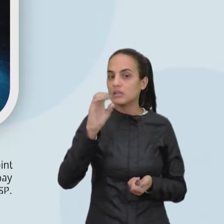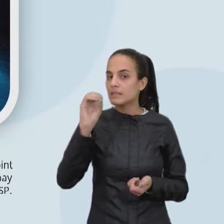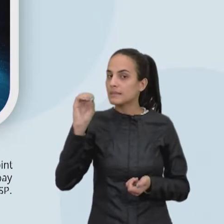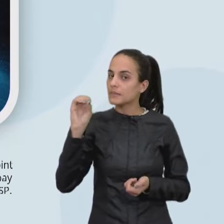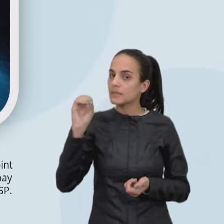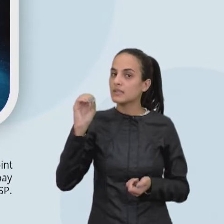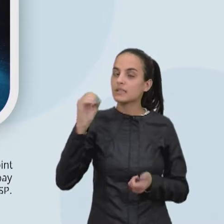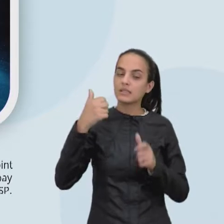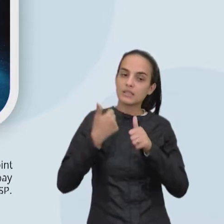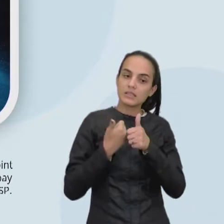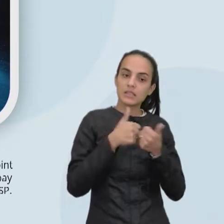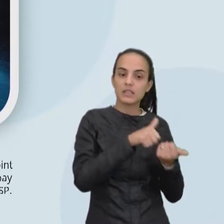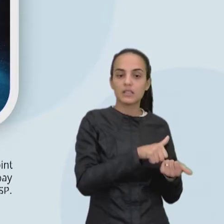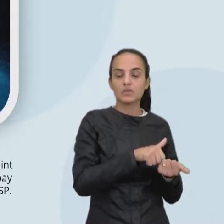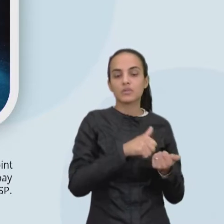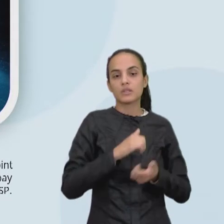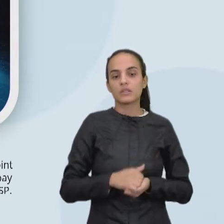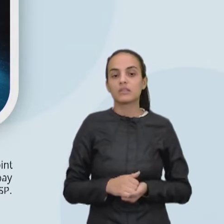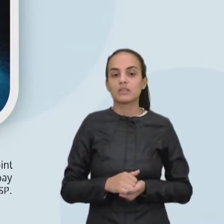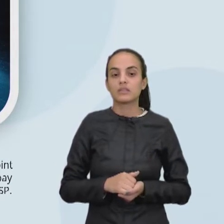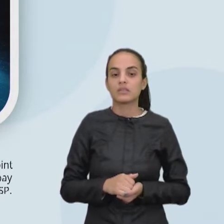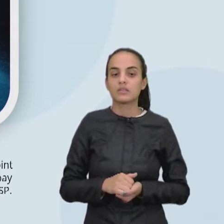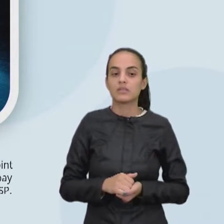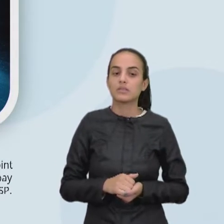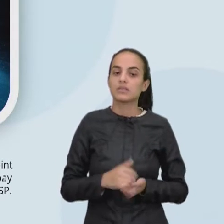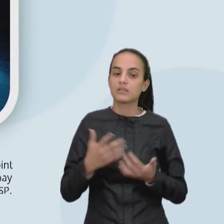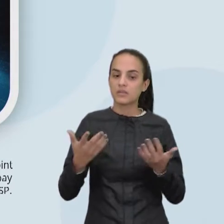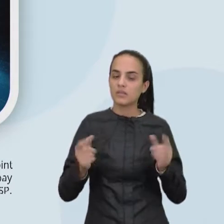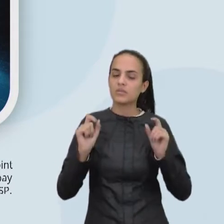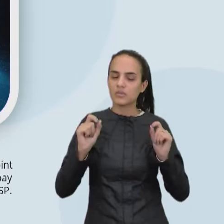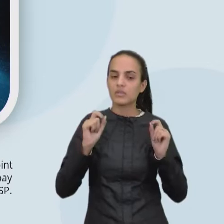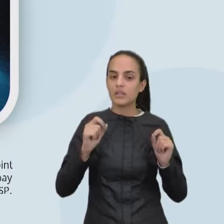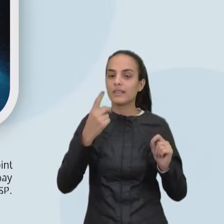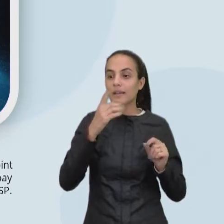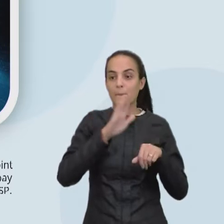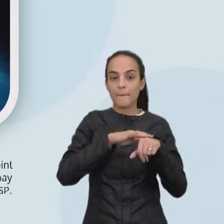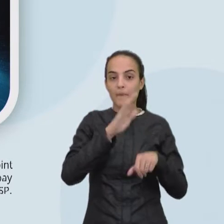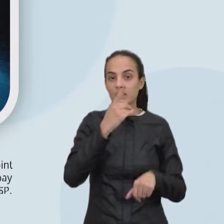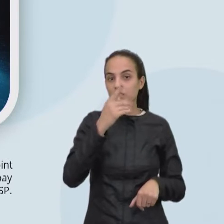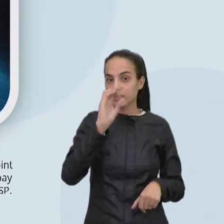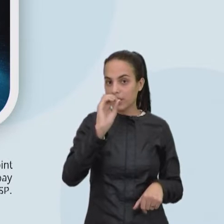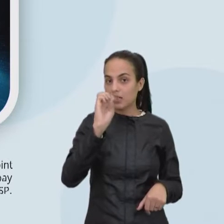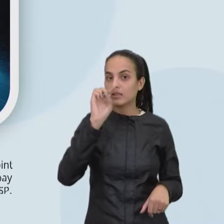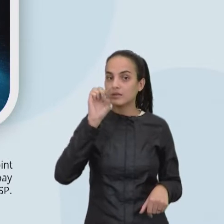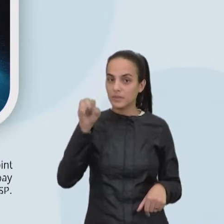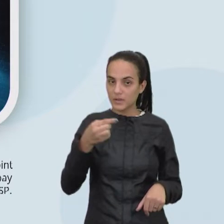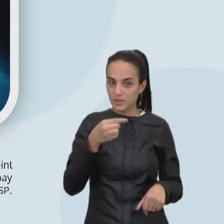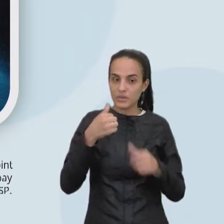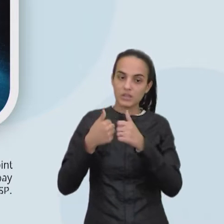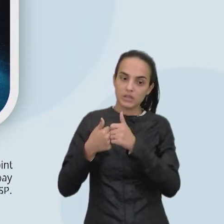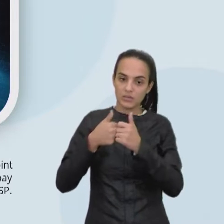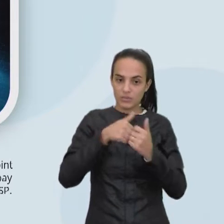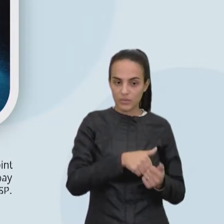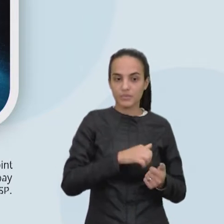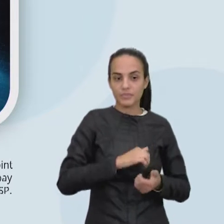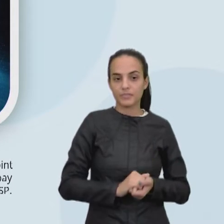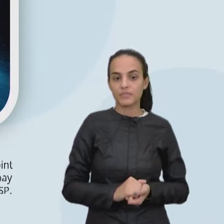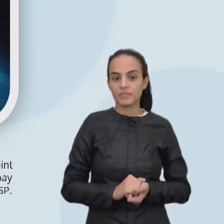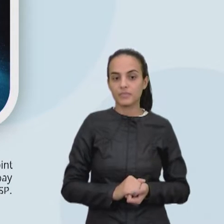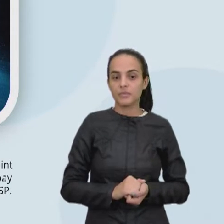mil seguidores, né, 100k. E os micro-influenciadores, que tem mais de 10k ali, 10 mil seguidores. E